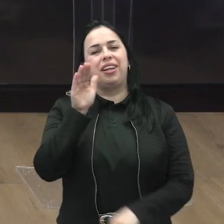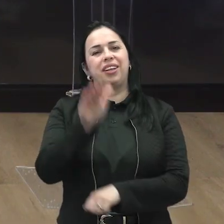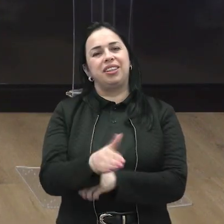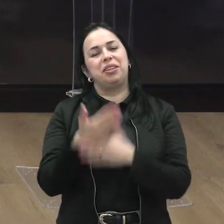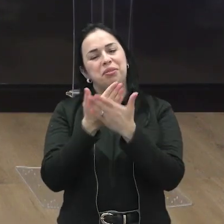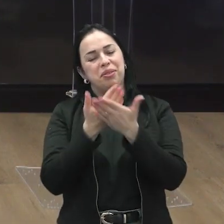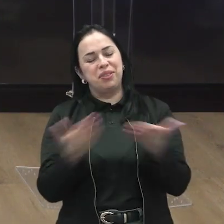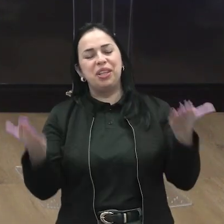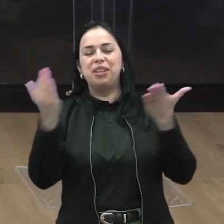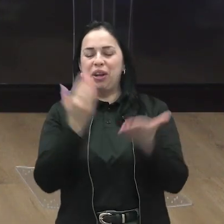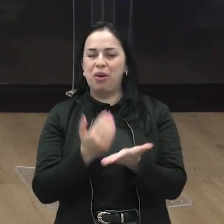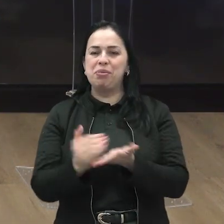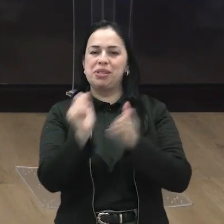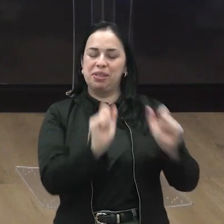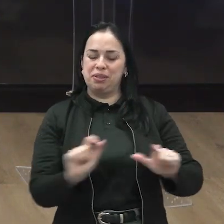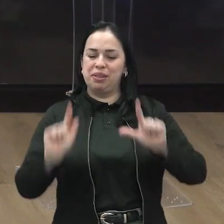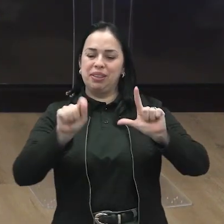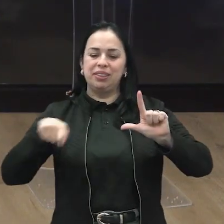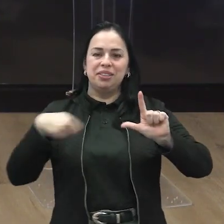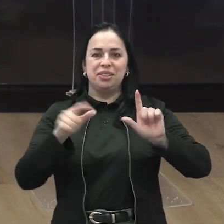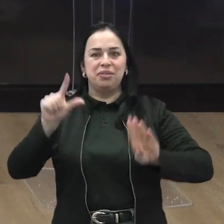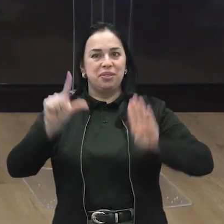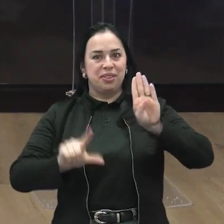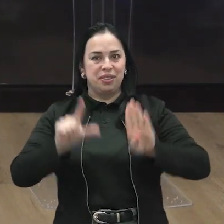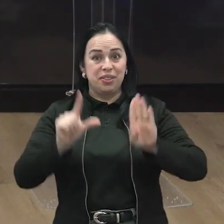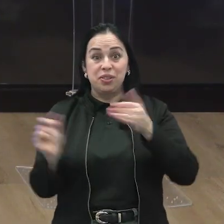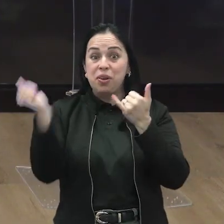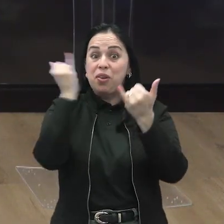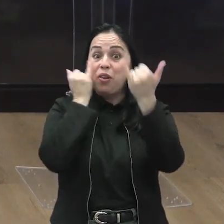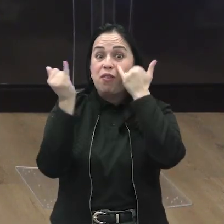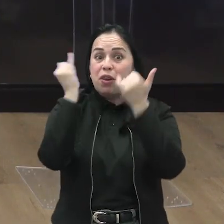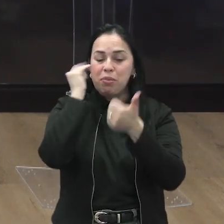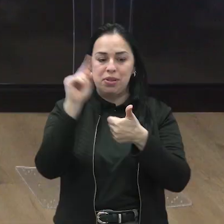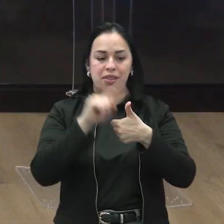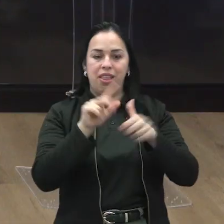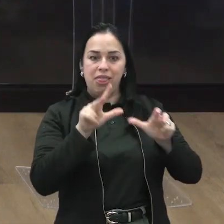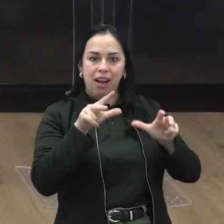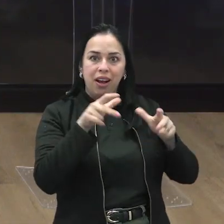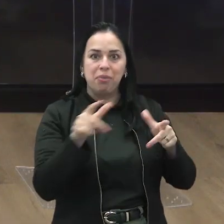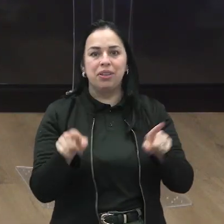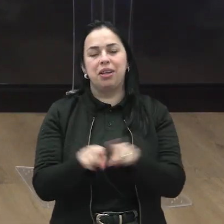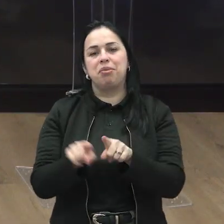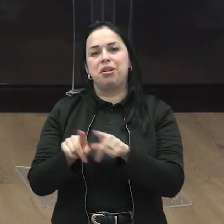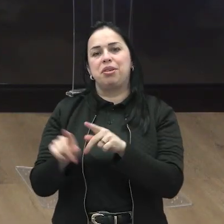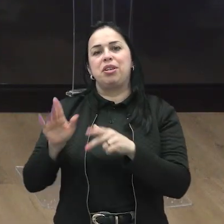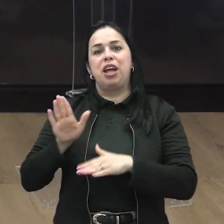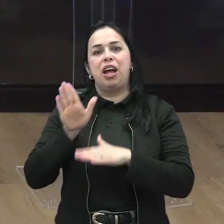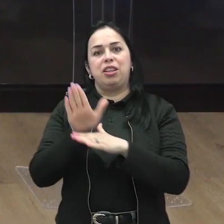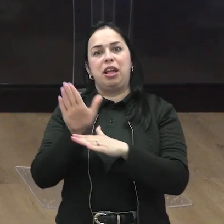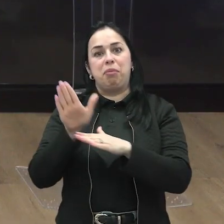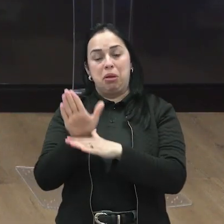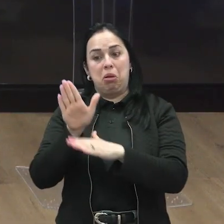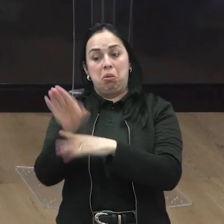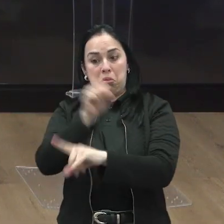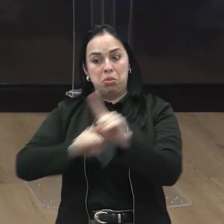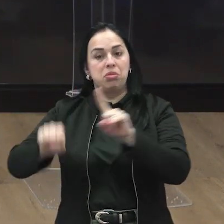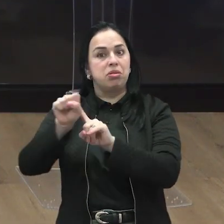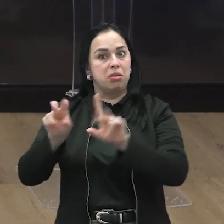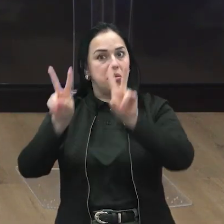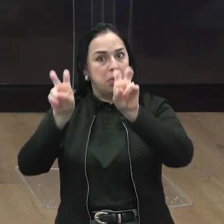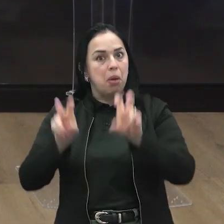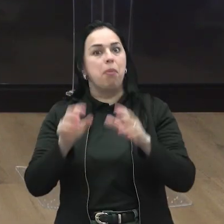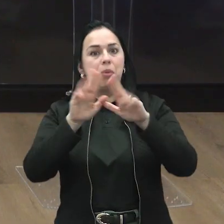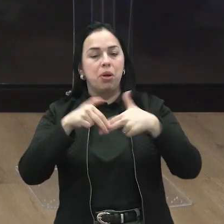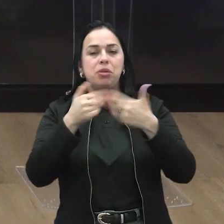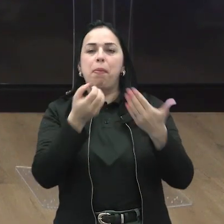Ótima tarde para você. Está no ar o Boletim Legislativo com informações sobre a Câmara e prestação de serviço. Seja muito bem-vinda,